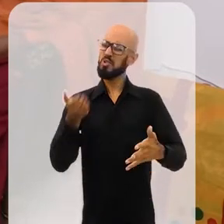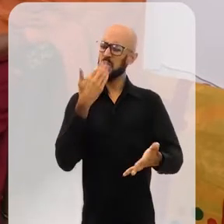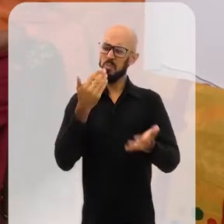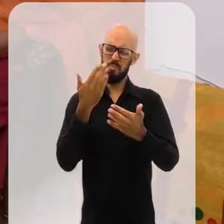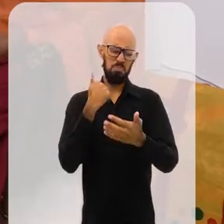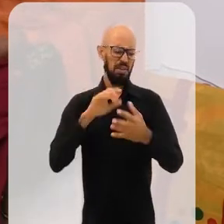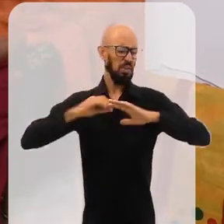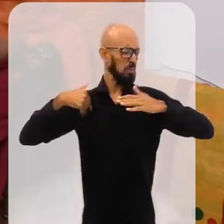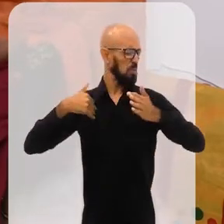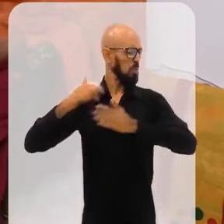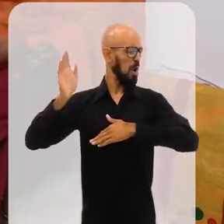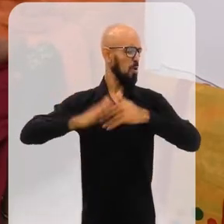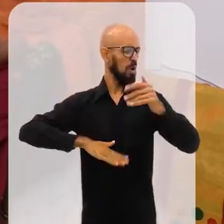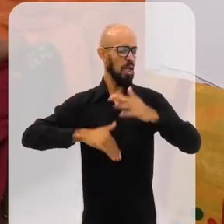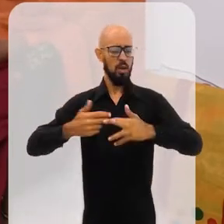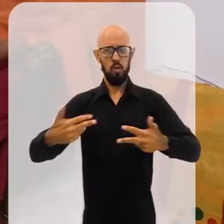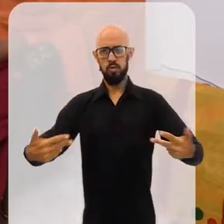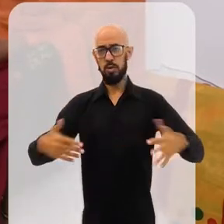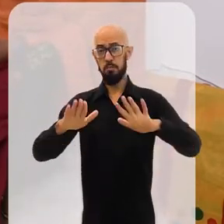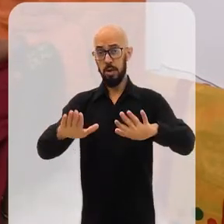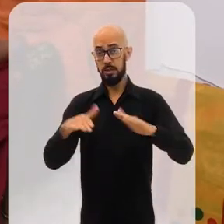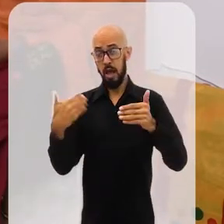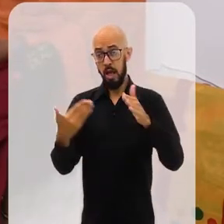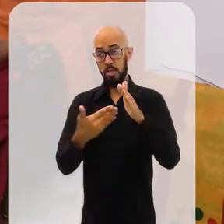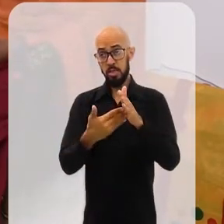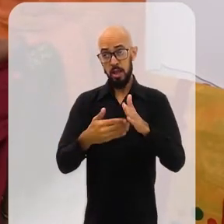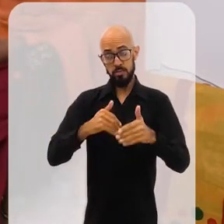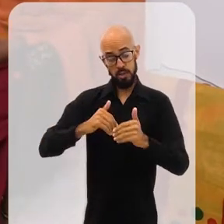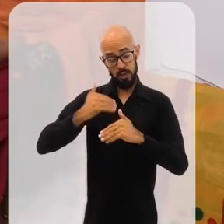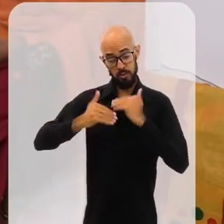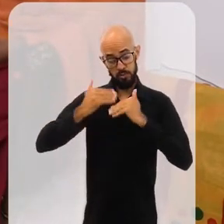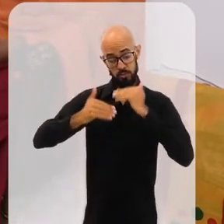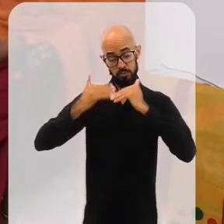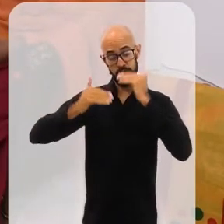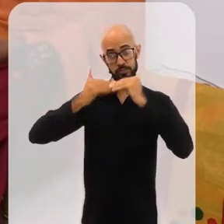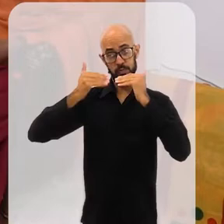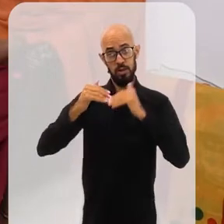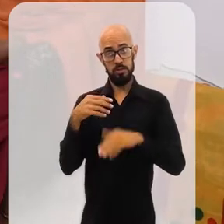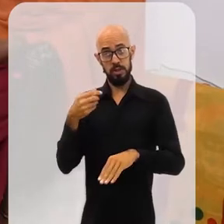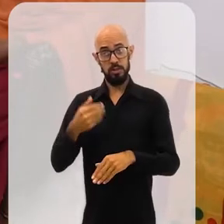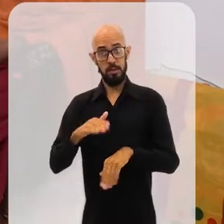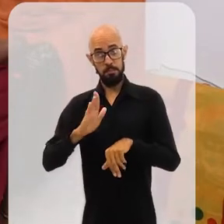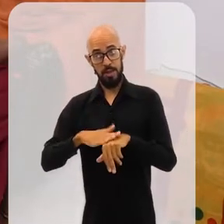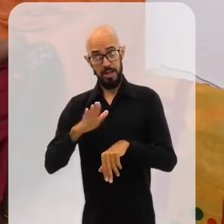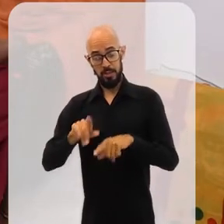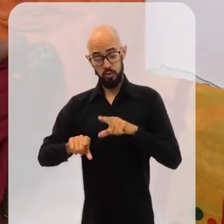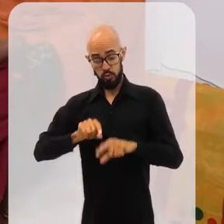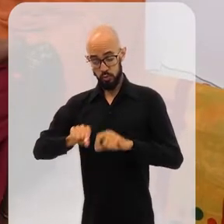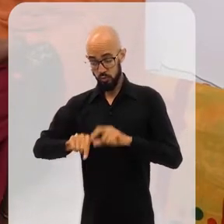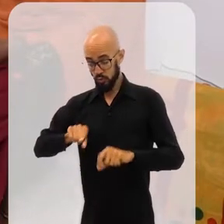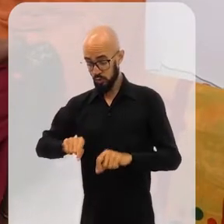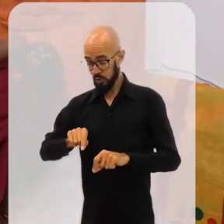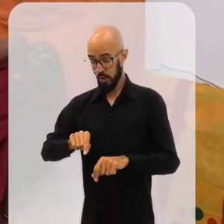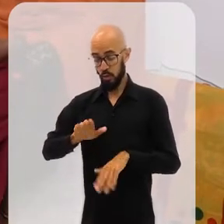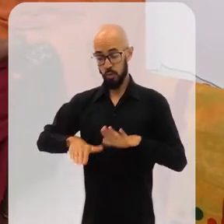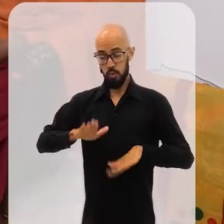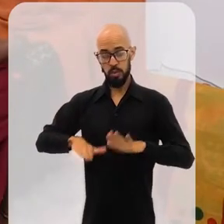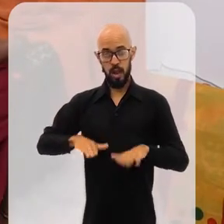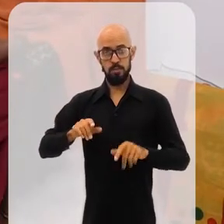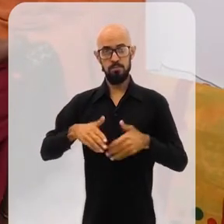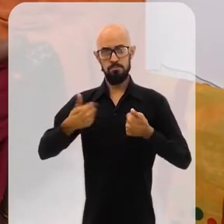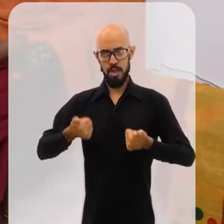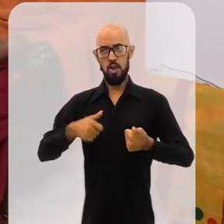comer até qualquer coisa. Mas enquanto você está num processo, quanto mais cuidado, quanto mais seletivo você